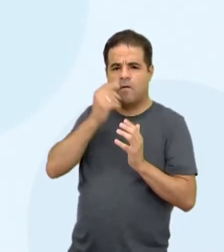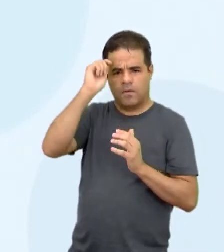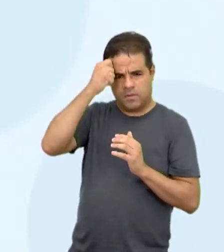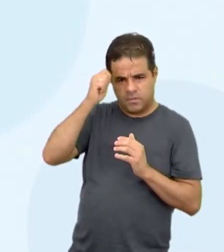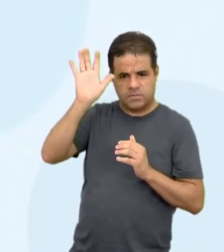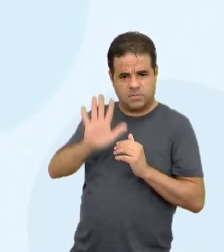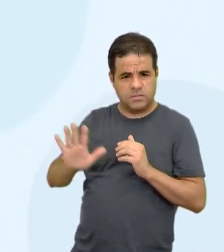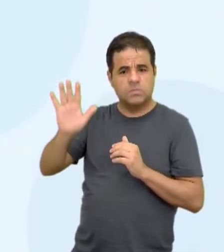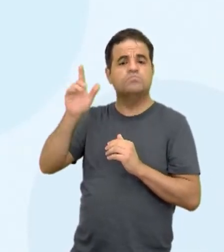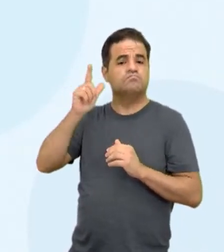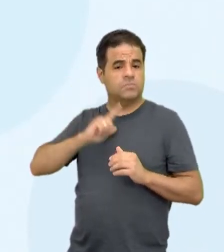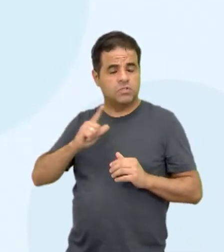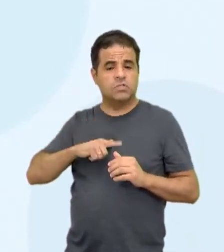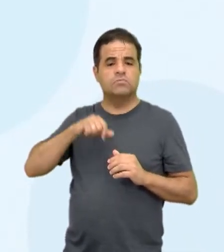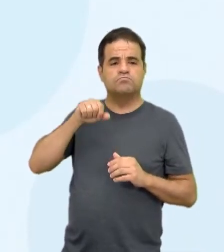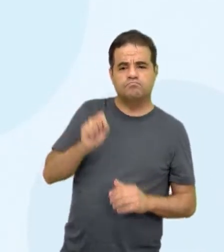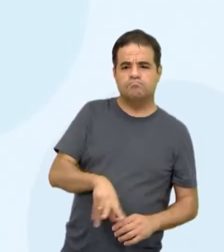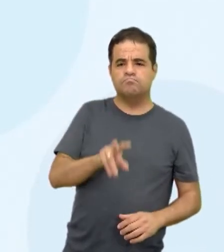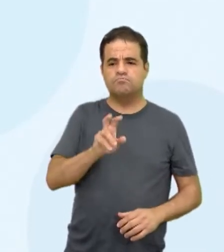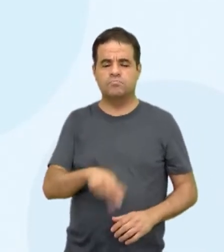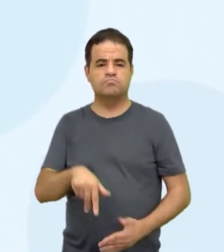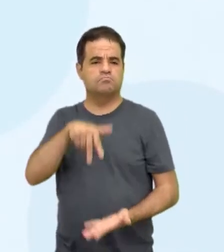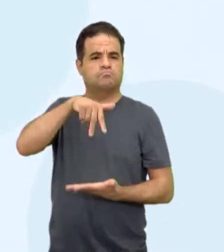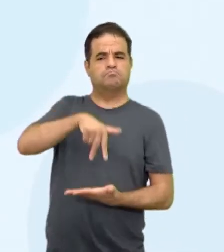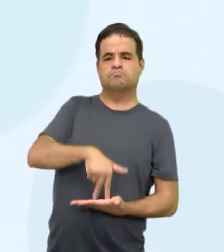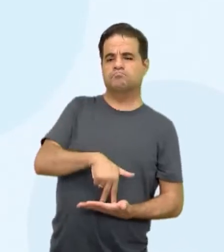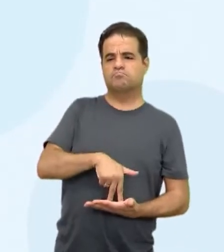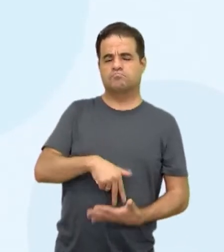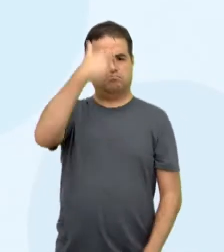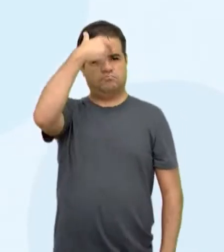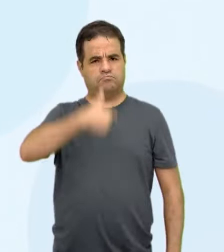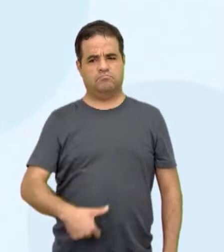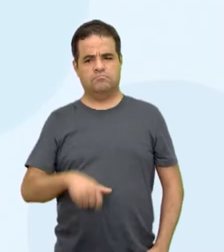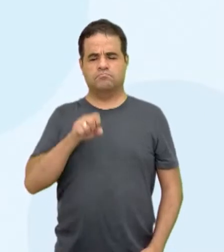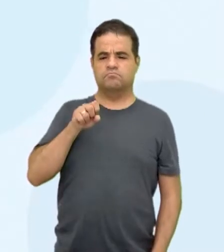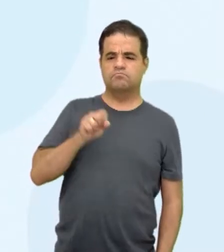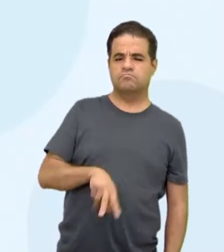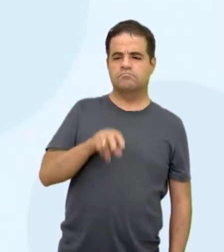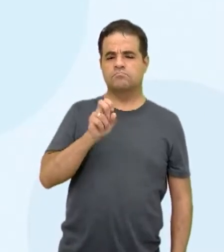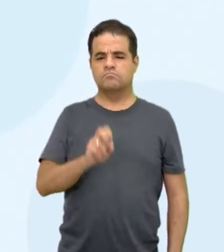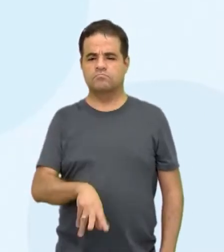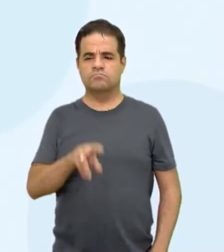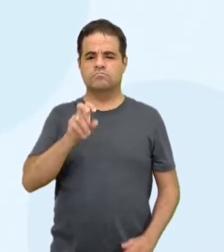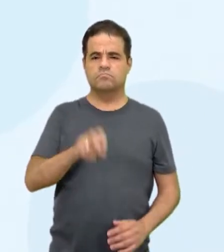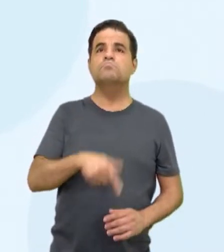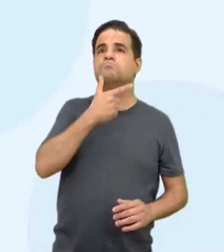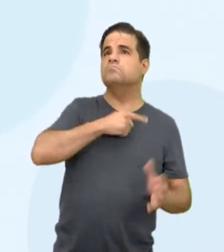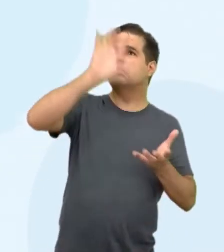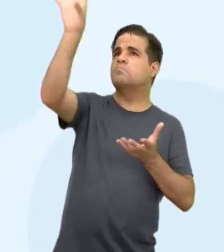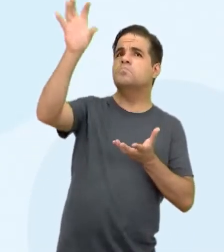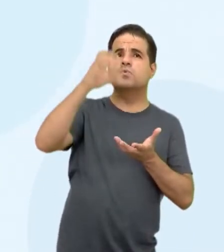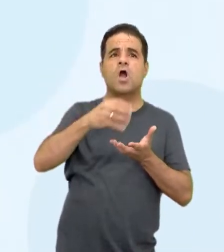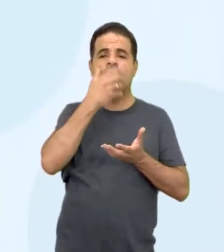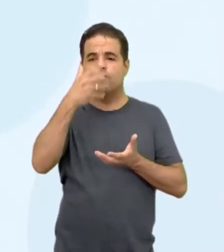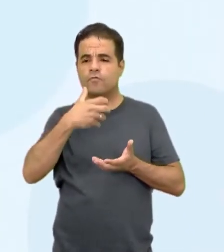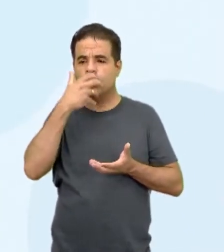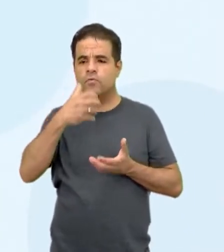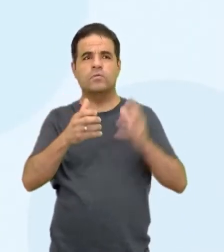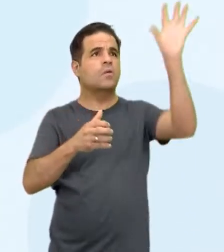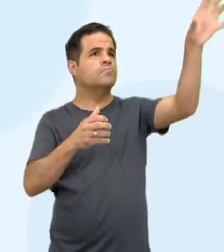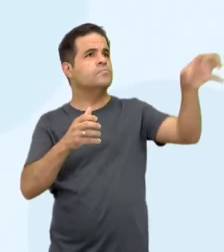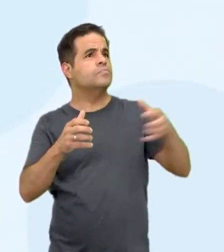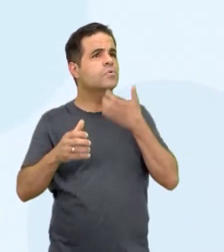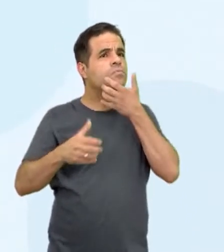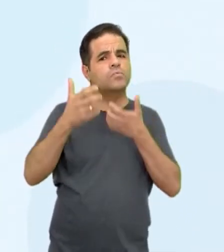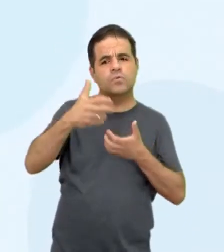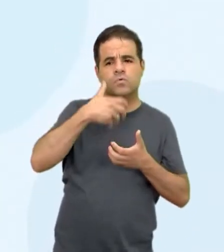africanos, ele já tinha o caminhar ereto, então ele já andava ereto, conseguia coletar frutas e já, olha só que